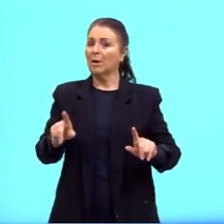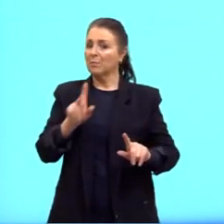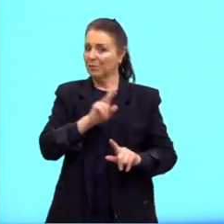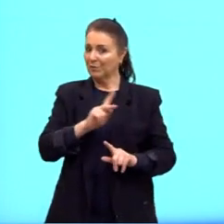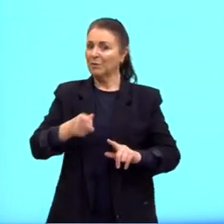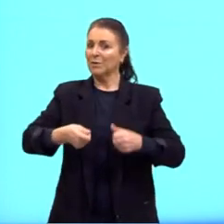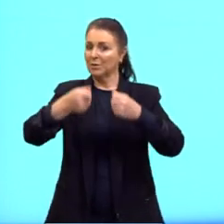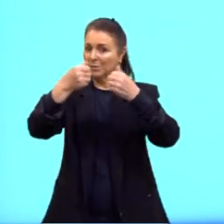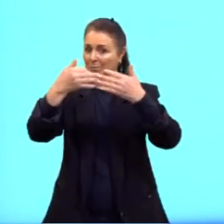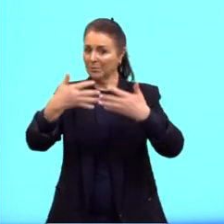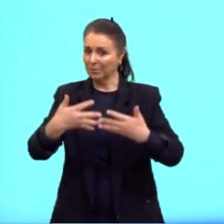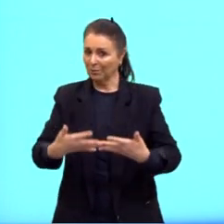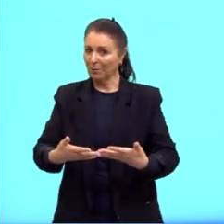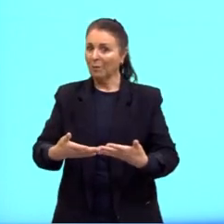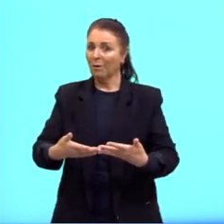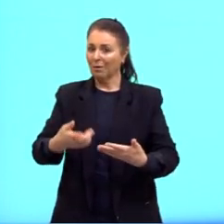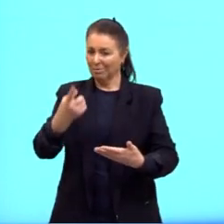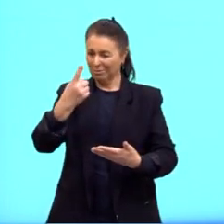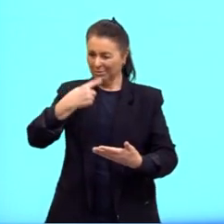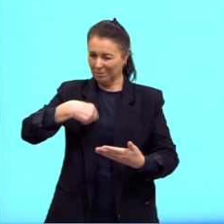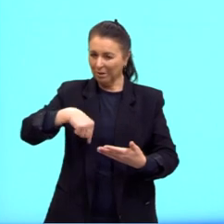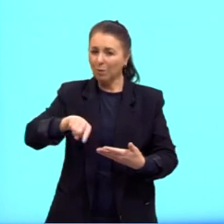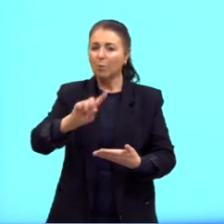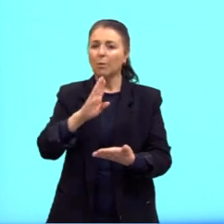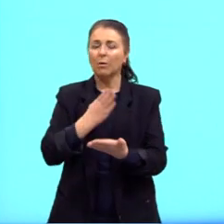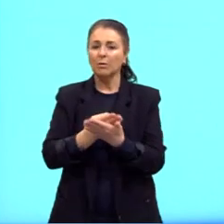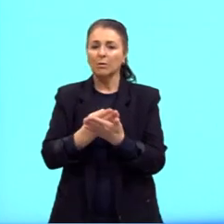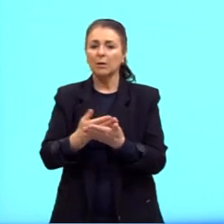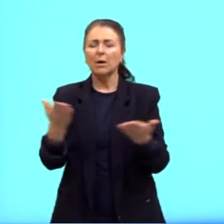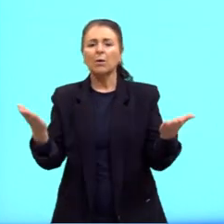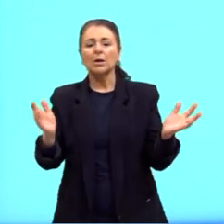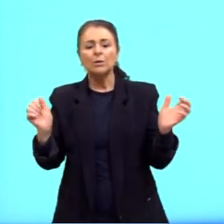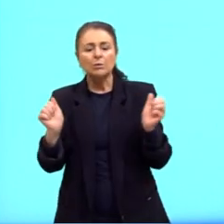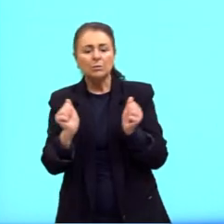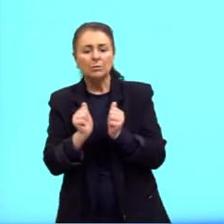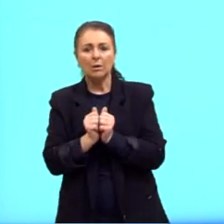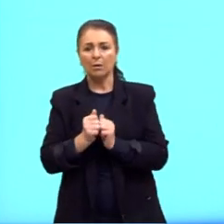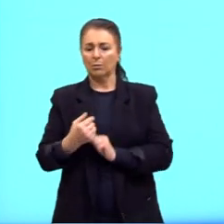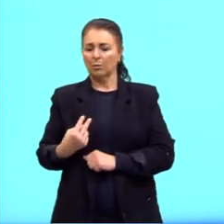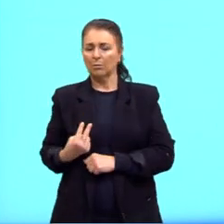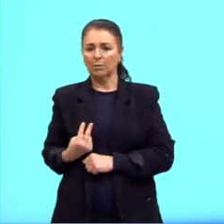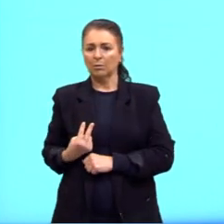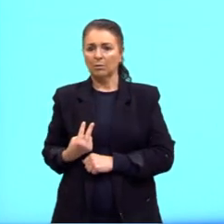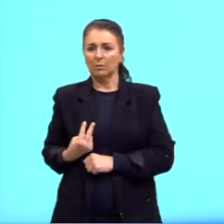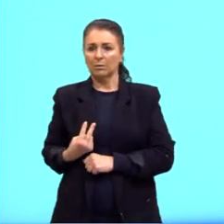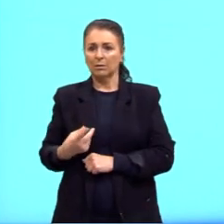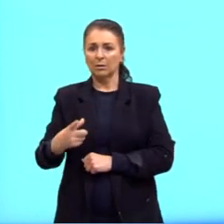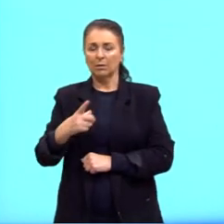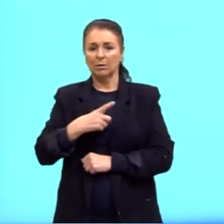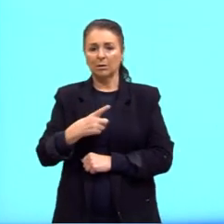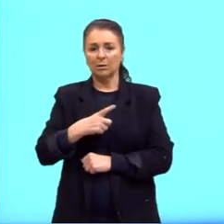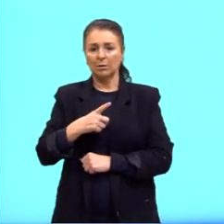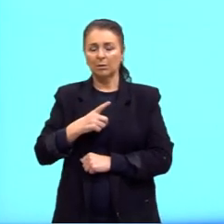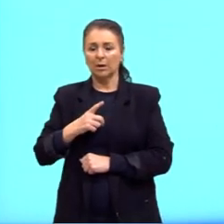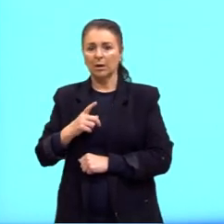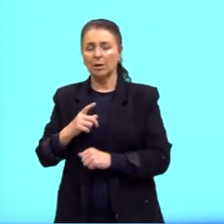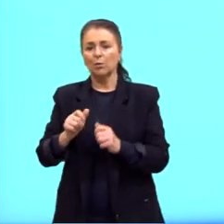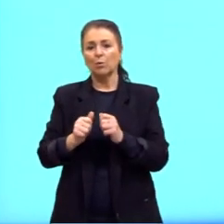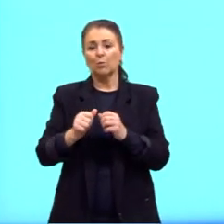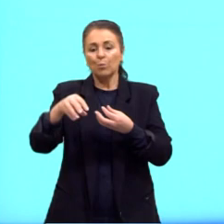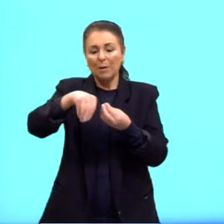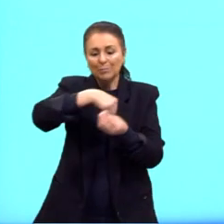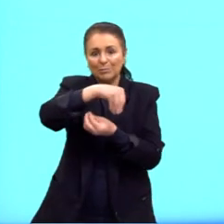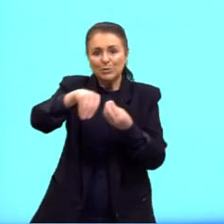na última aula tá então o que que acontece a gente junta esses dois aí a gente tem uma que a gente chama de associação